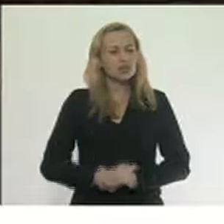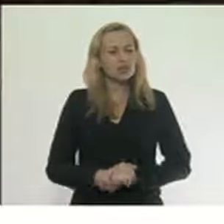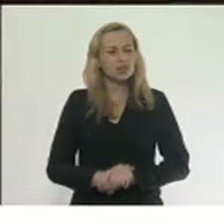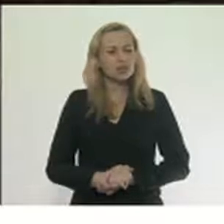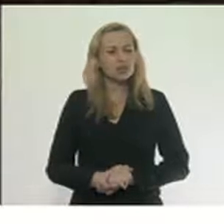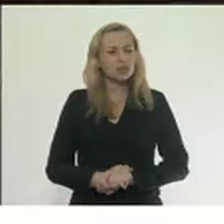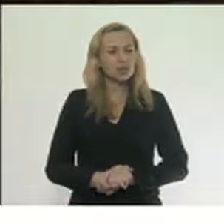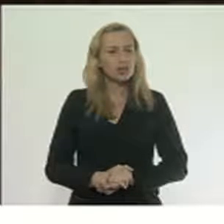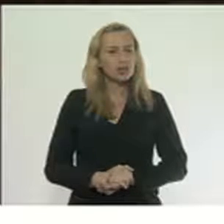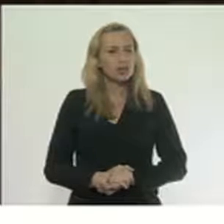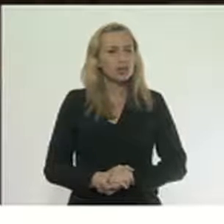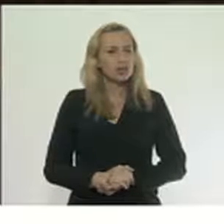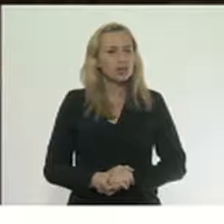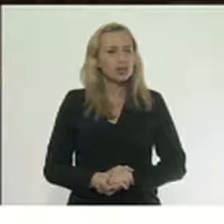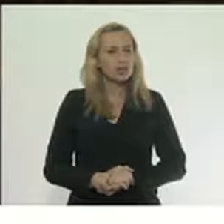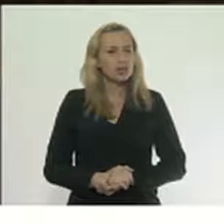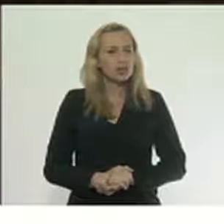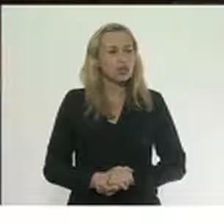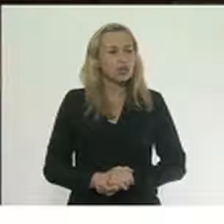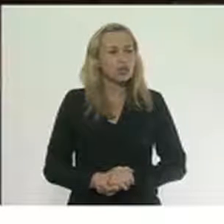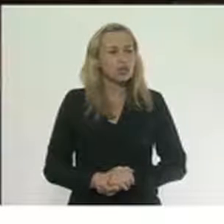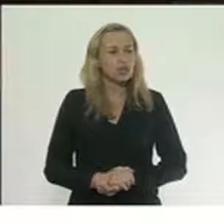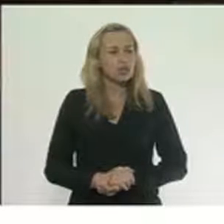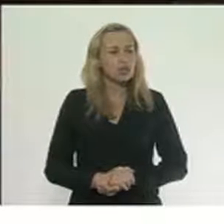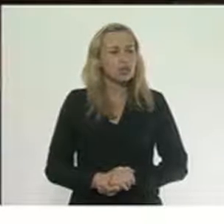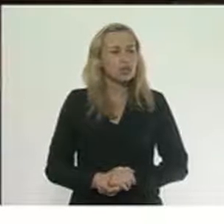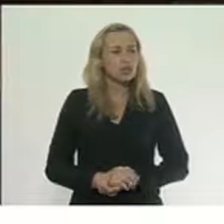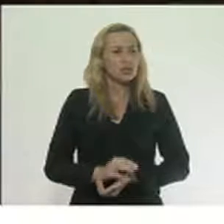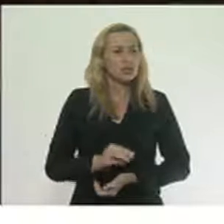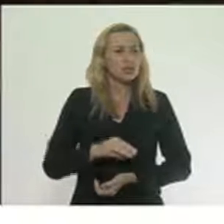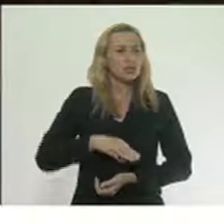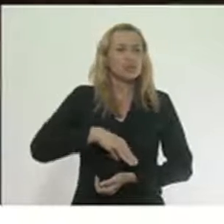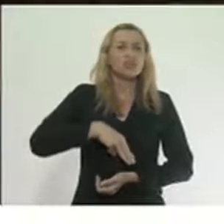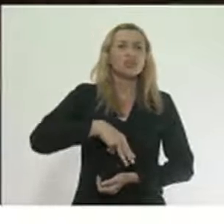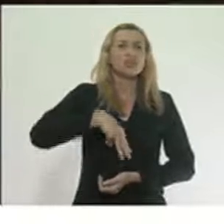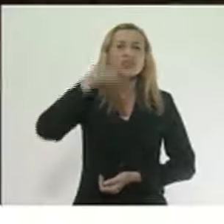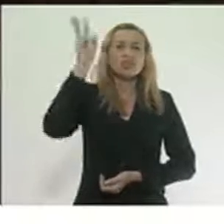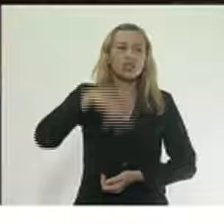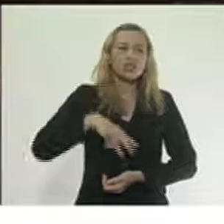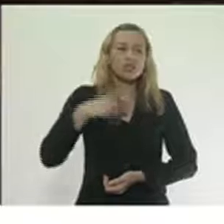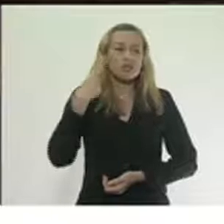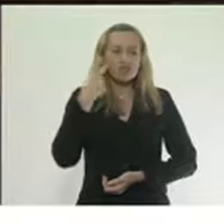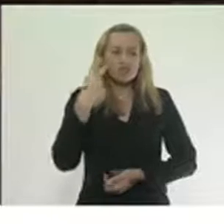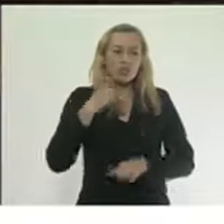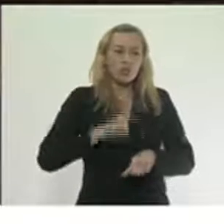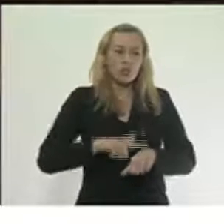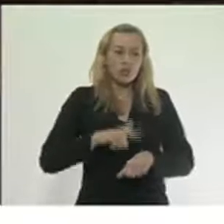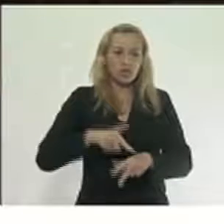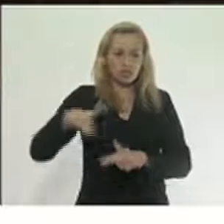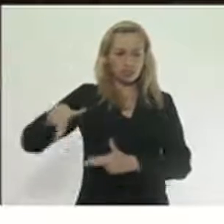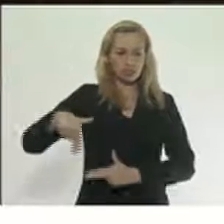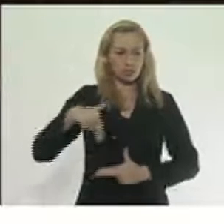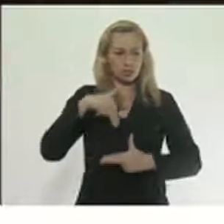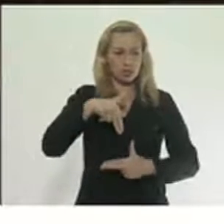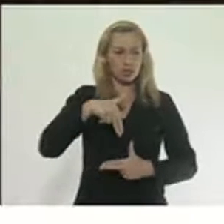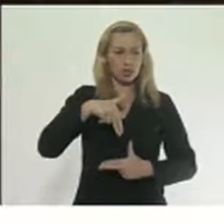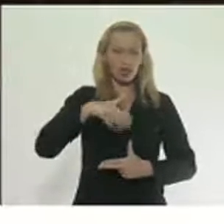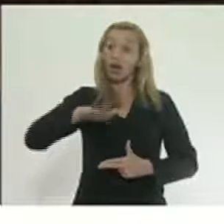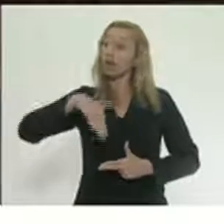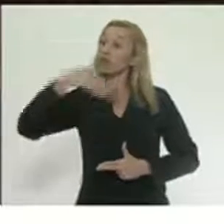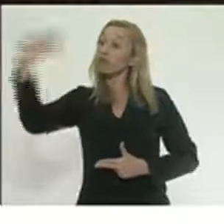Quem assiste essa parte do expediente final lá